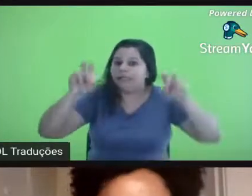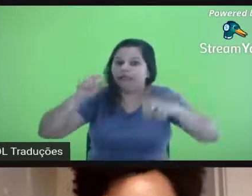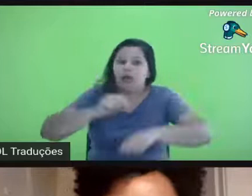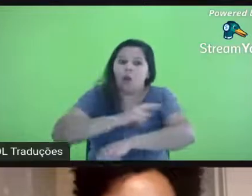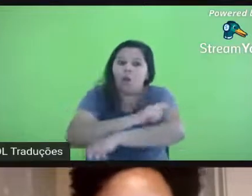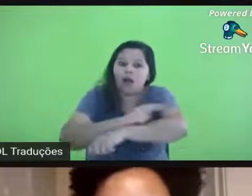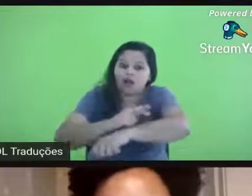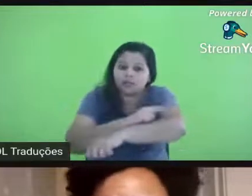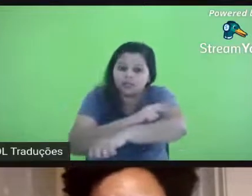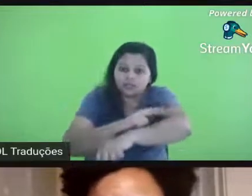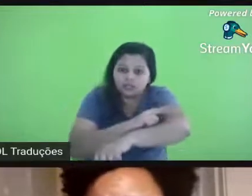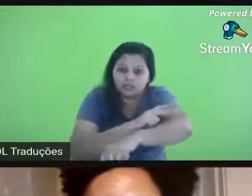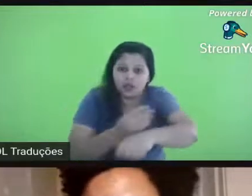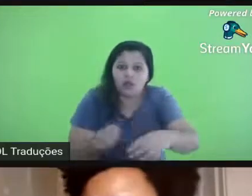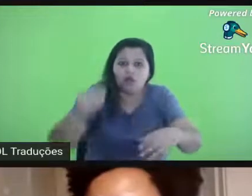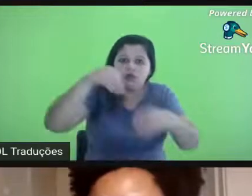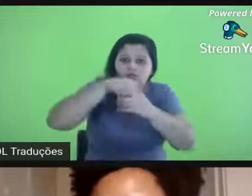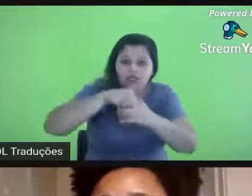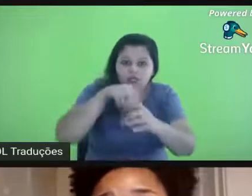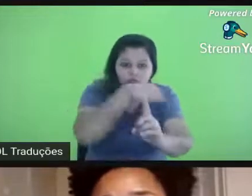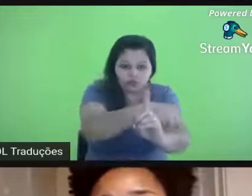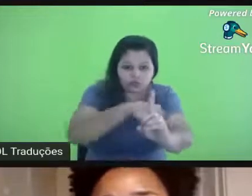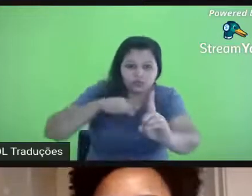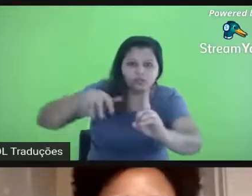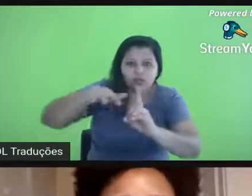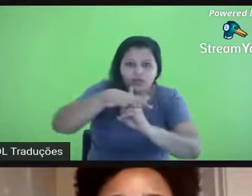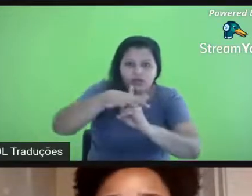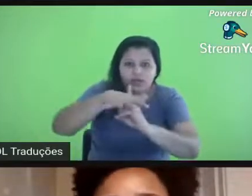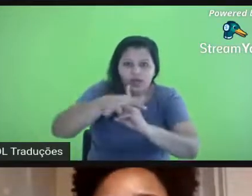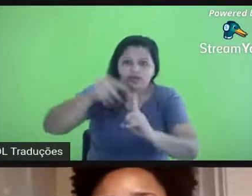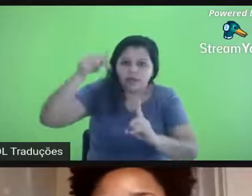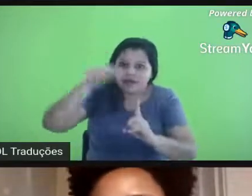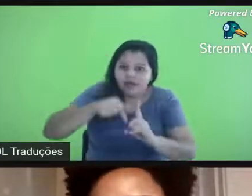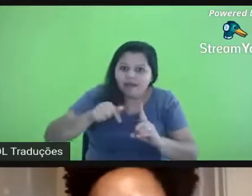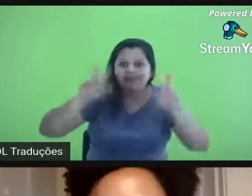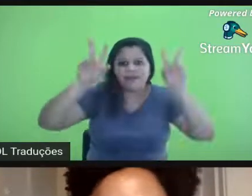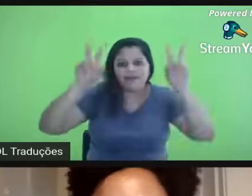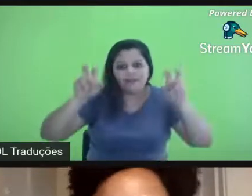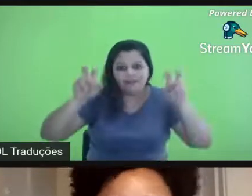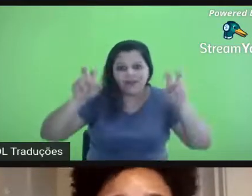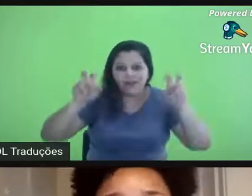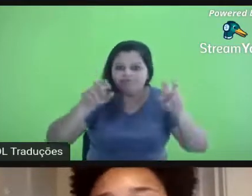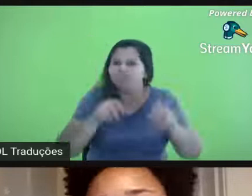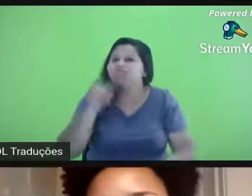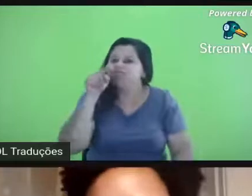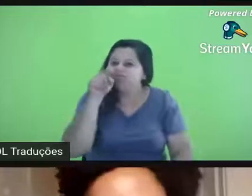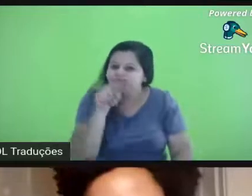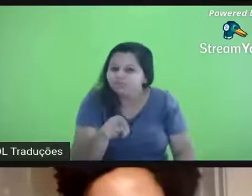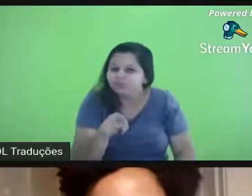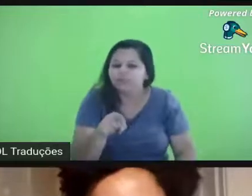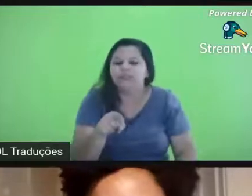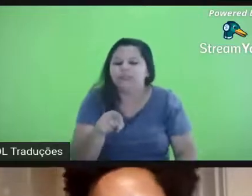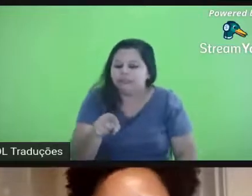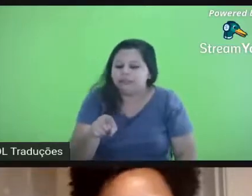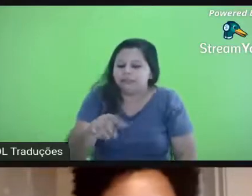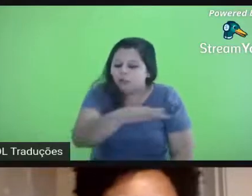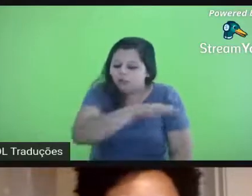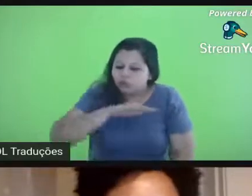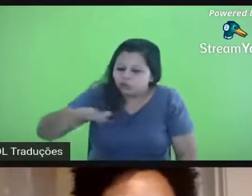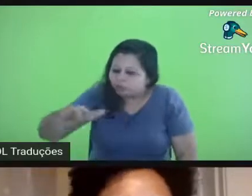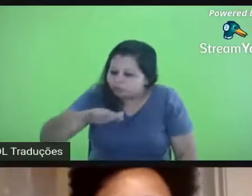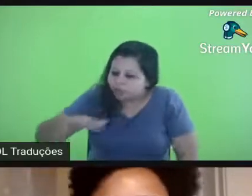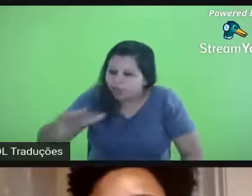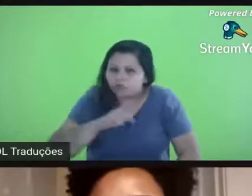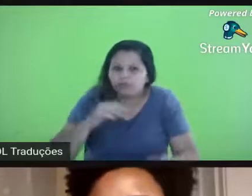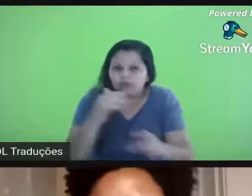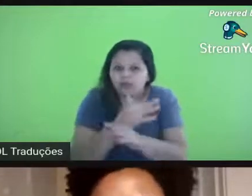dentro da sociedade, ela definiu, sim, os espaços da cidade. Ela define esses espaços da cidade. Né? Então,